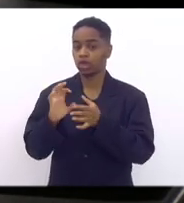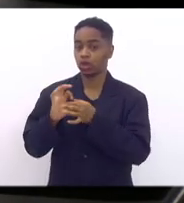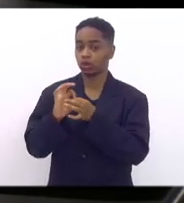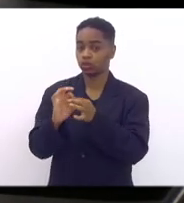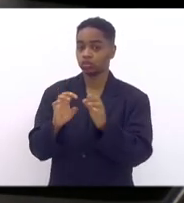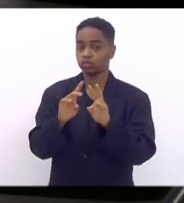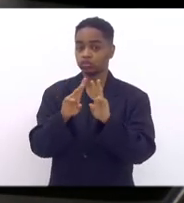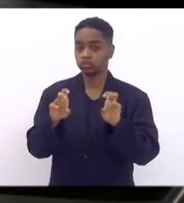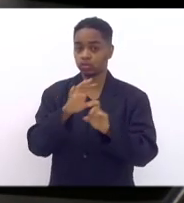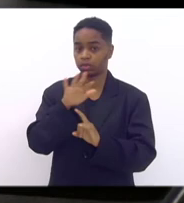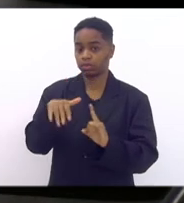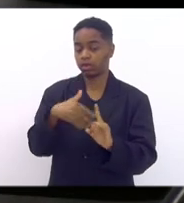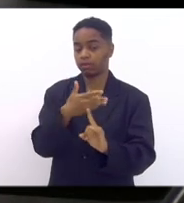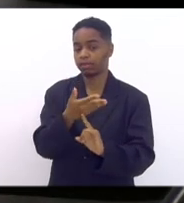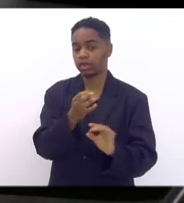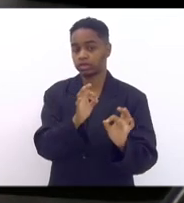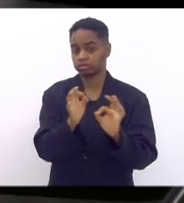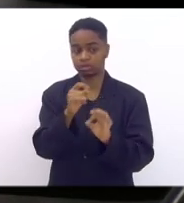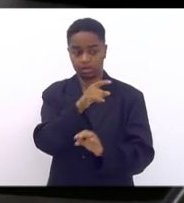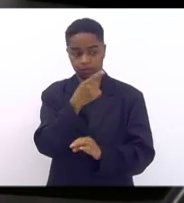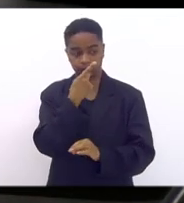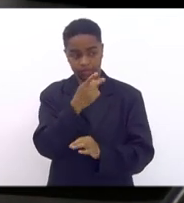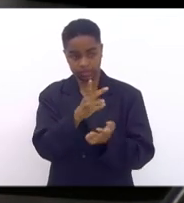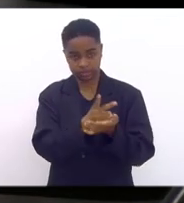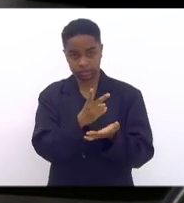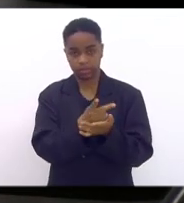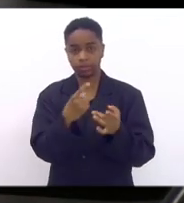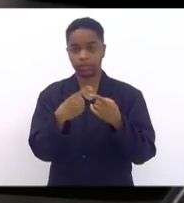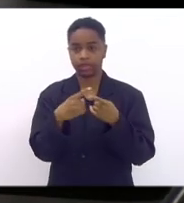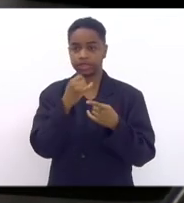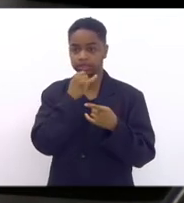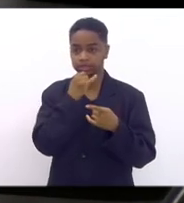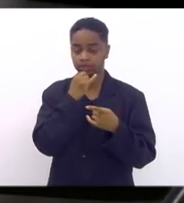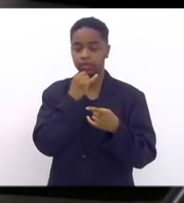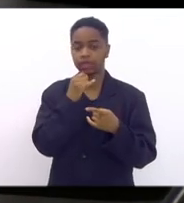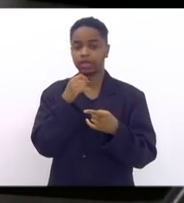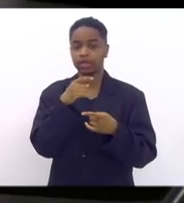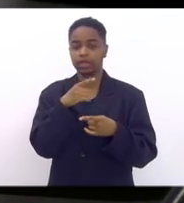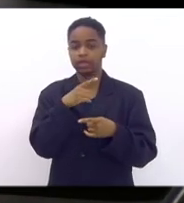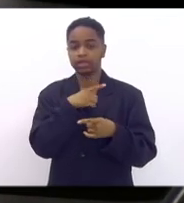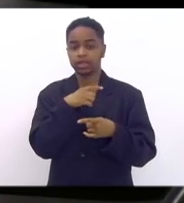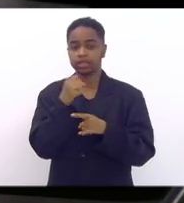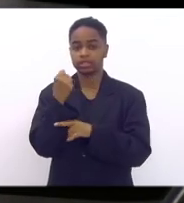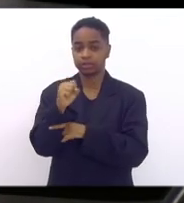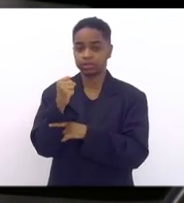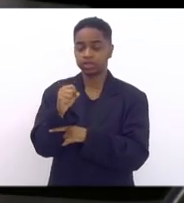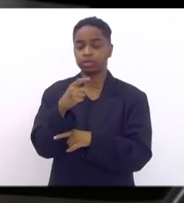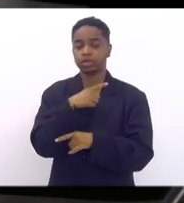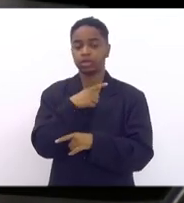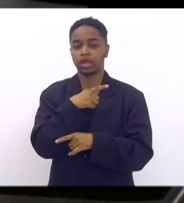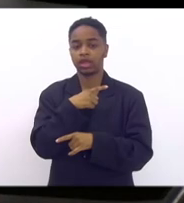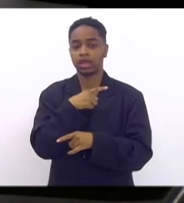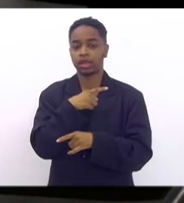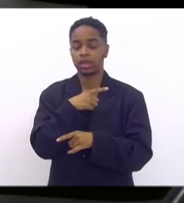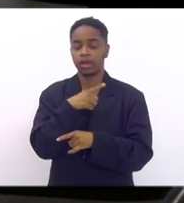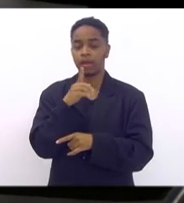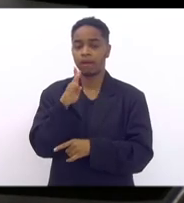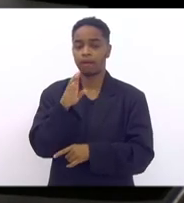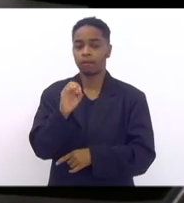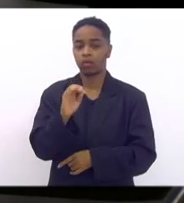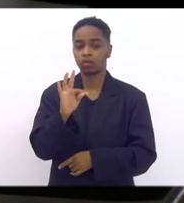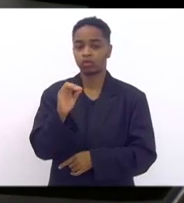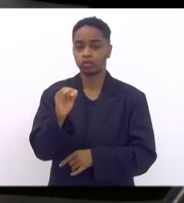ambiental que a deputada Lu sempre traz a que é uma ilha grande que é uma B sepea que tem uns botos cinzas quando isso chega em Águas